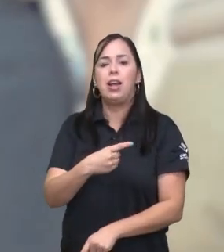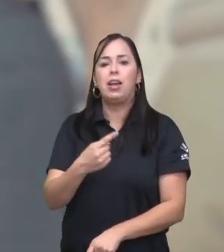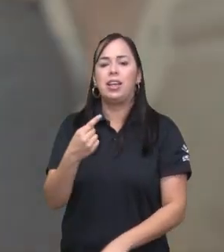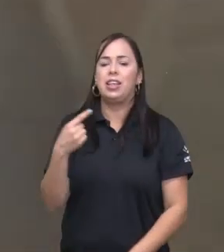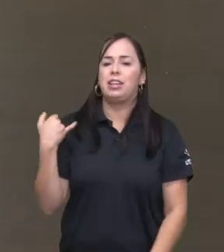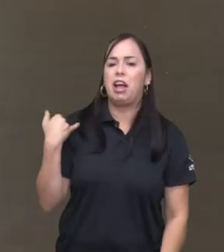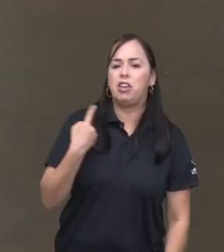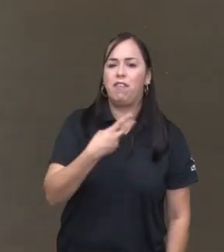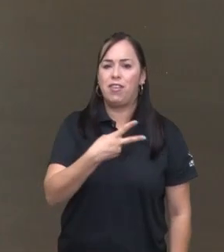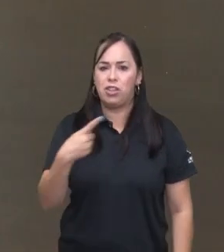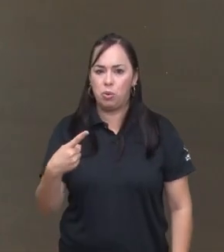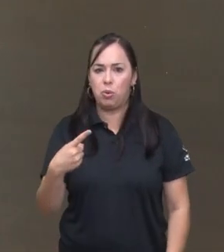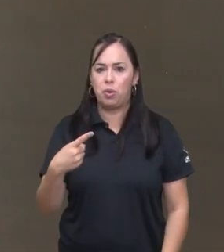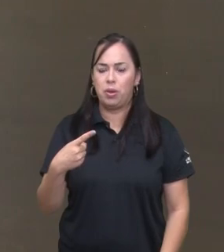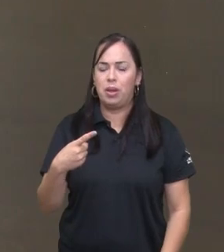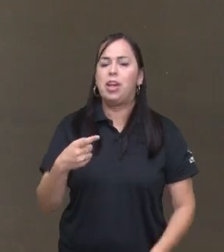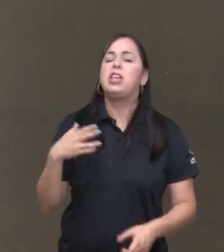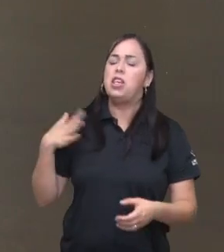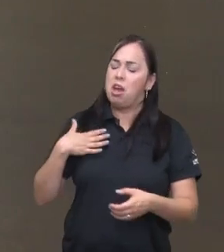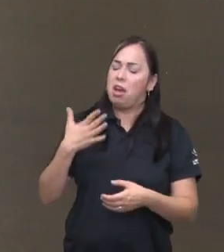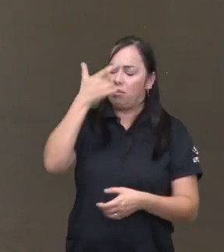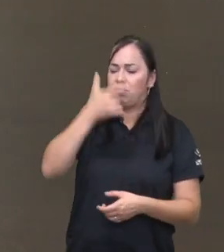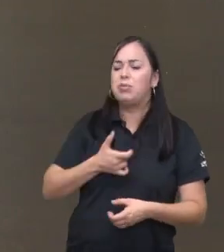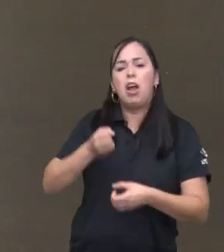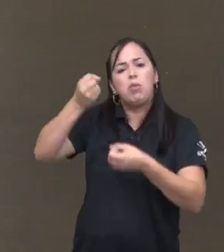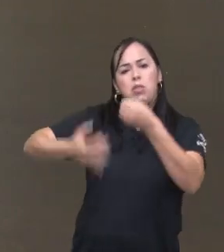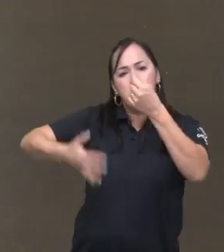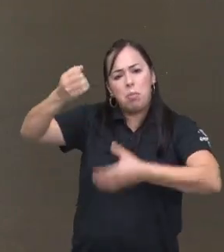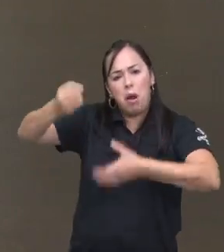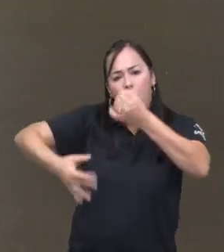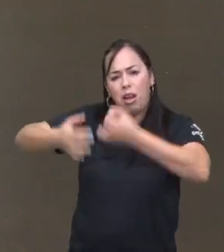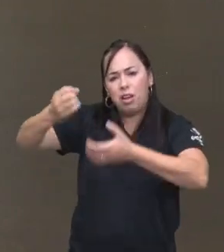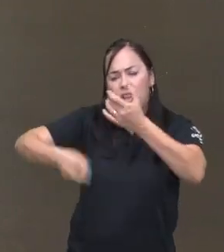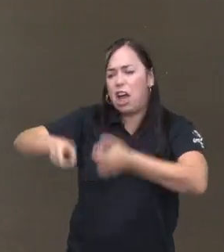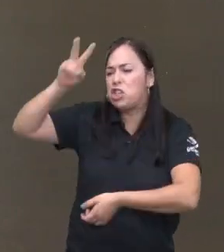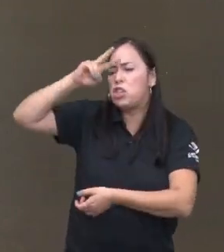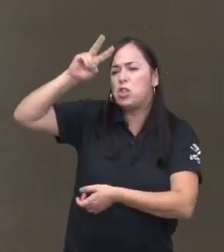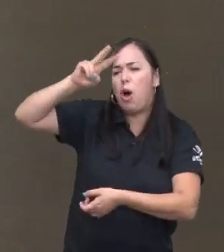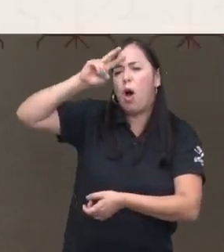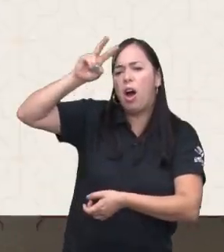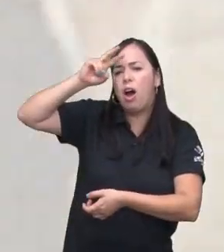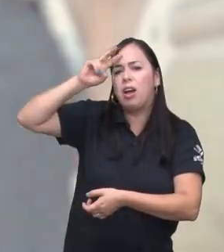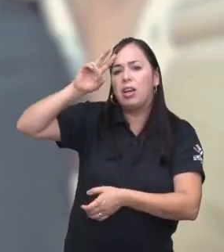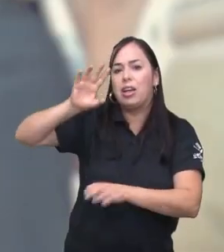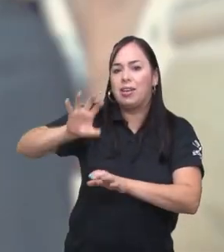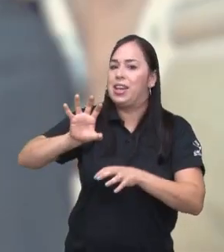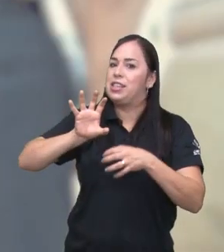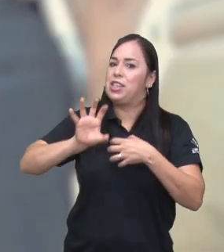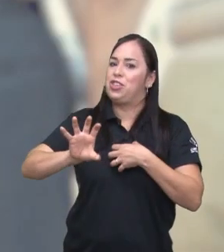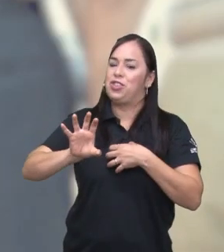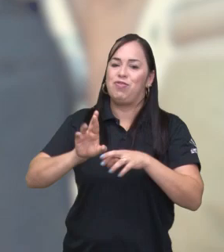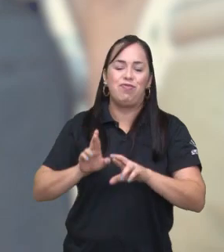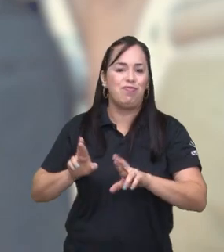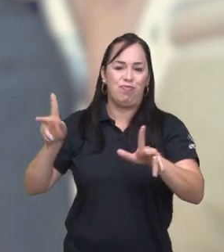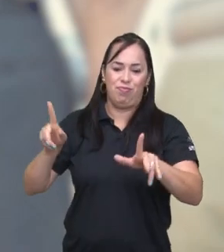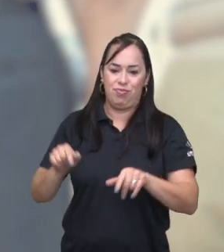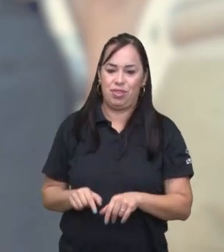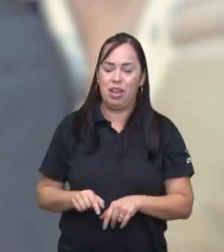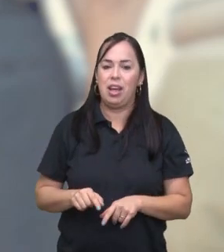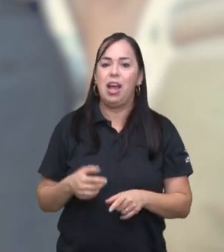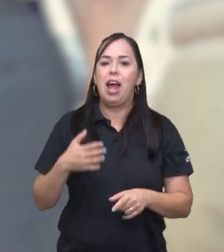Ela sabe porque eu conto pra ela, né? A gente conversa, conta as histórias, né? Mas sentir a mesma coisa, não. Não teve uma infância igual a gente, que era